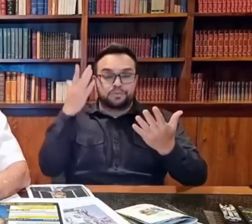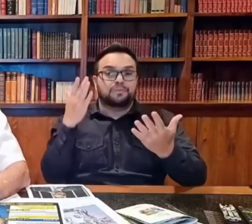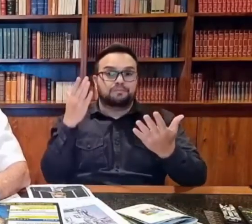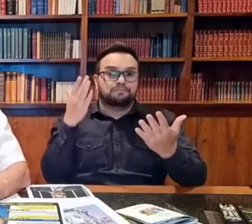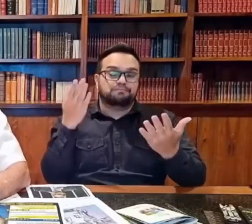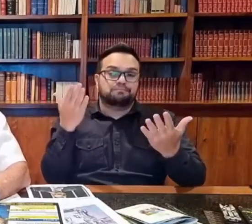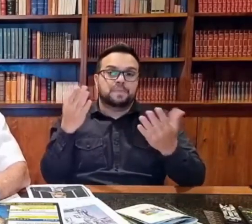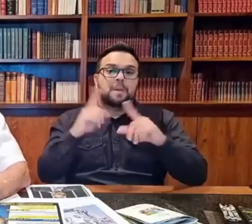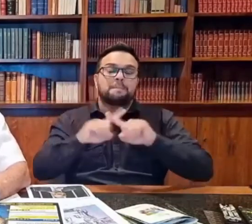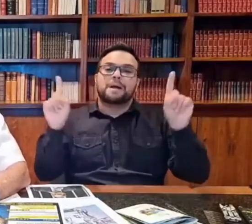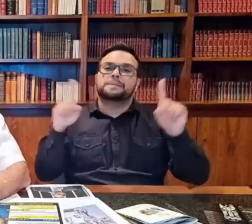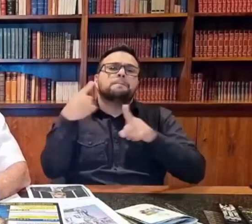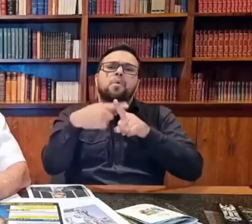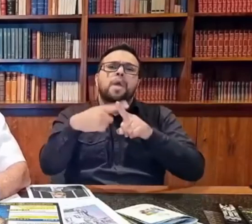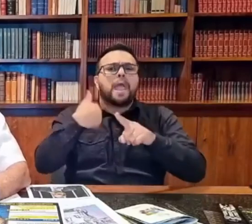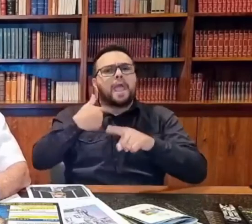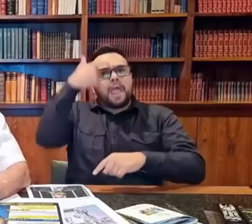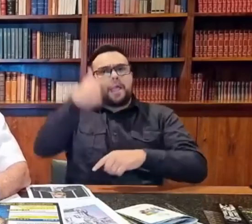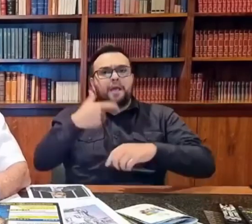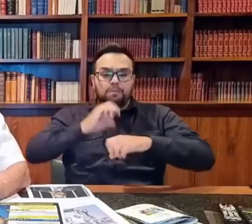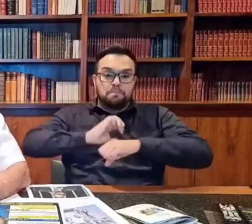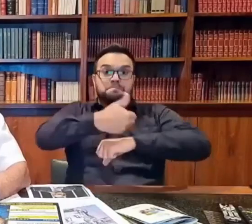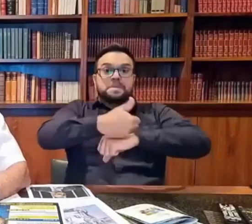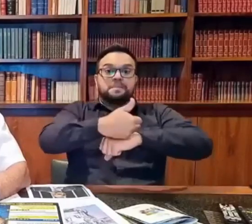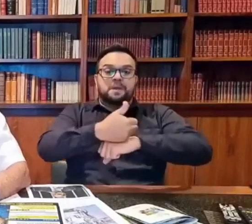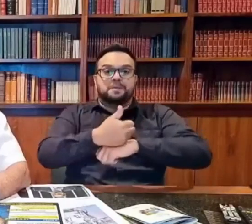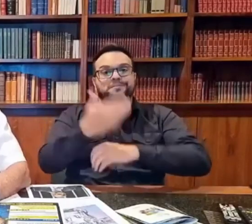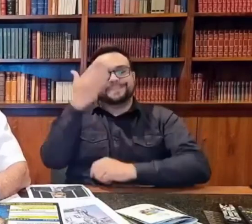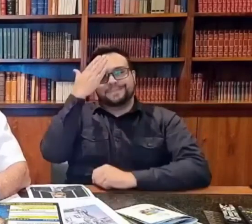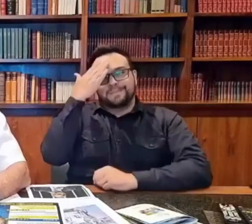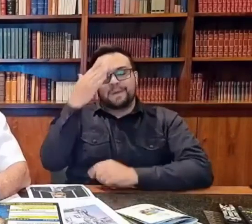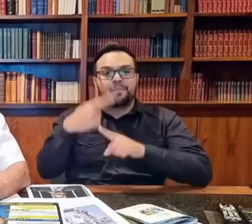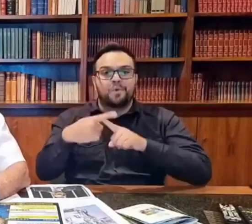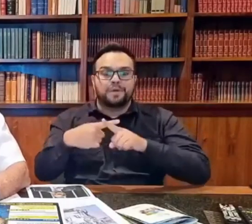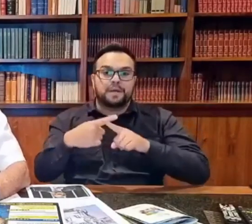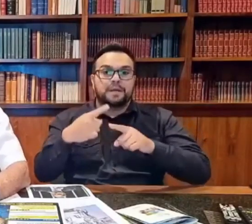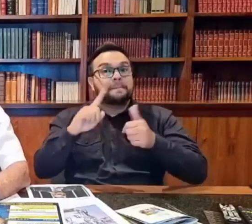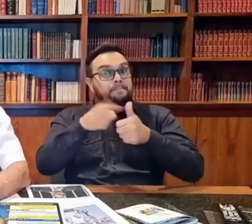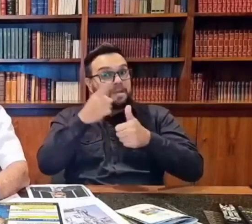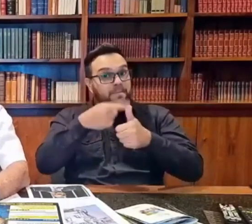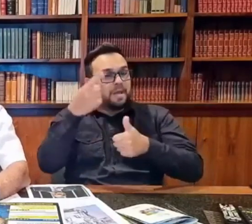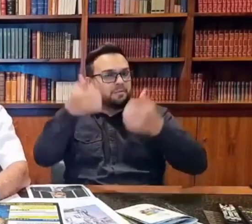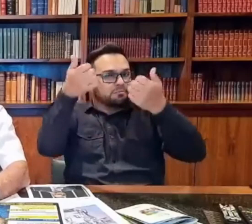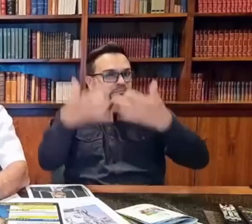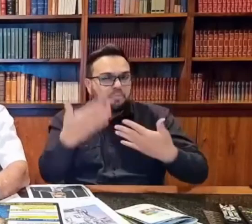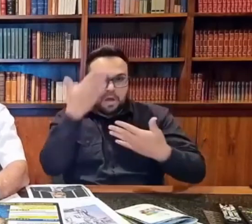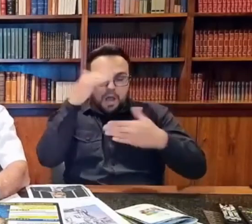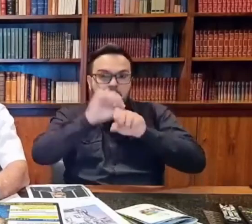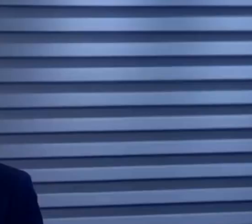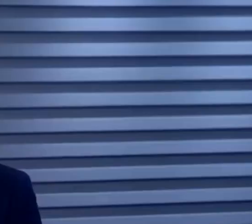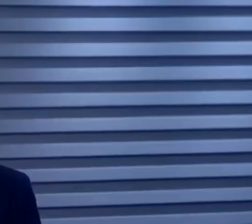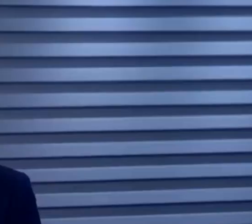investimentos e cria um comitê interministerial para fazer os estudos para privatização da